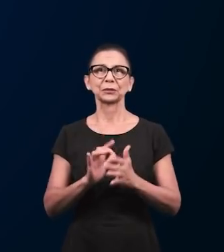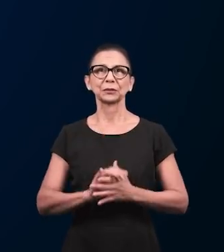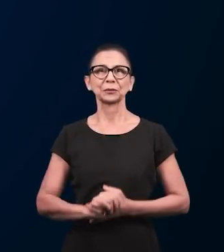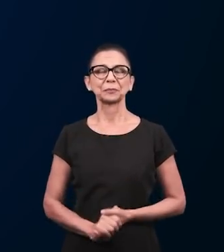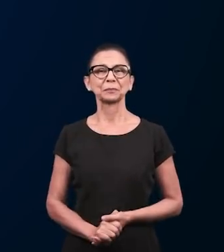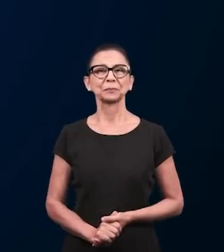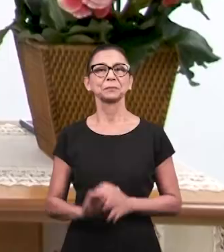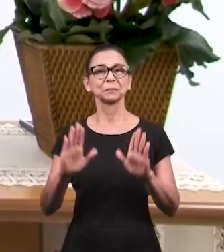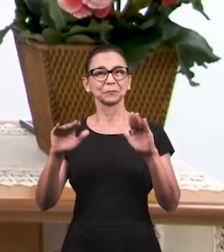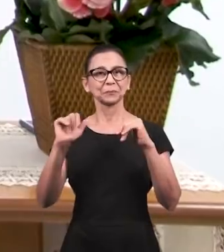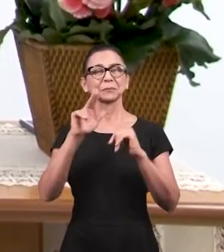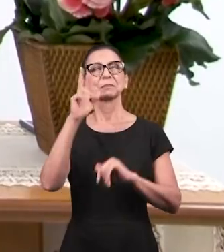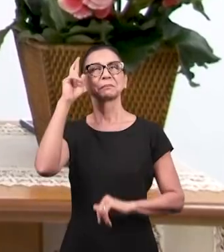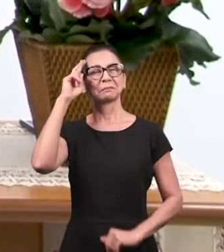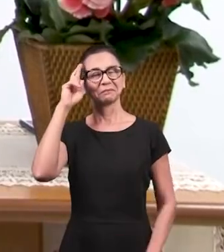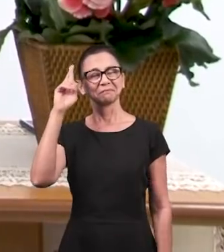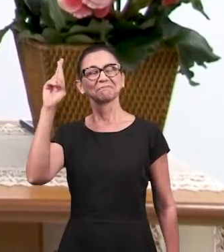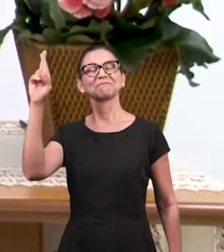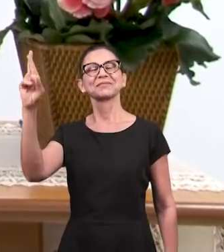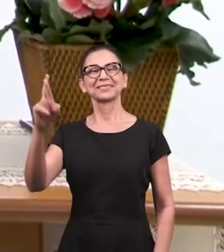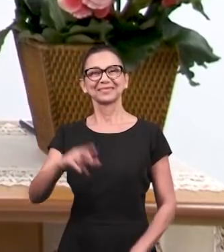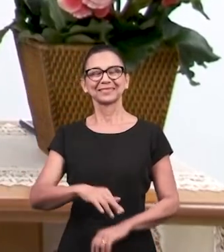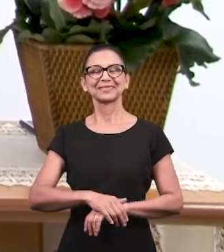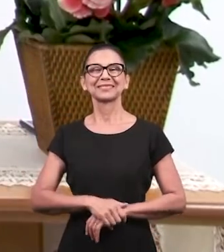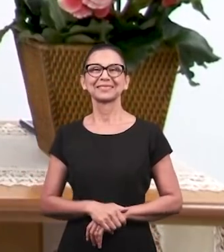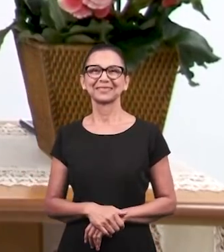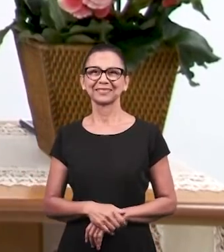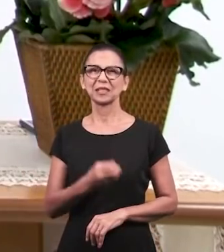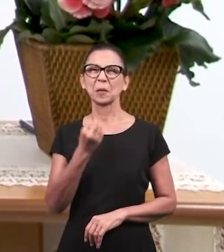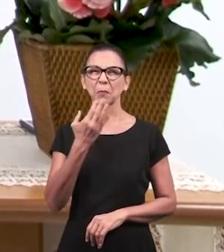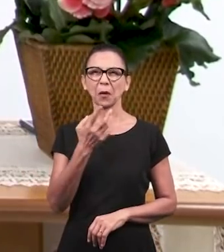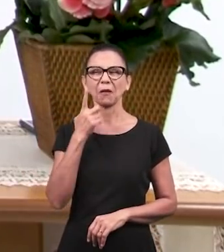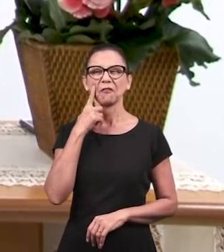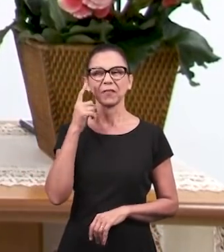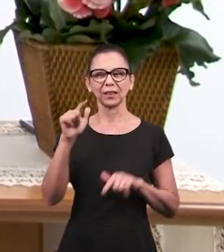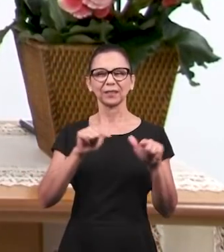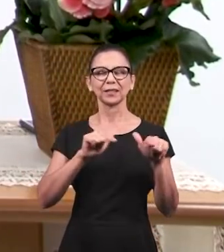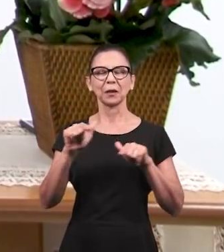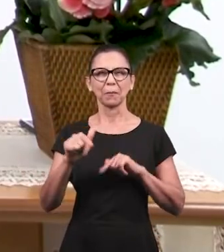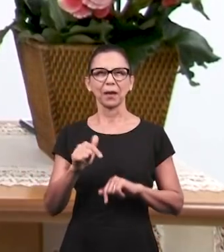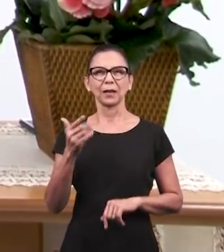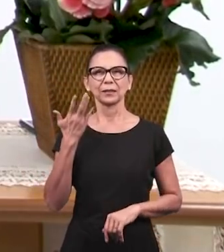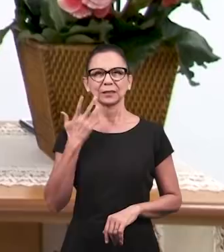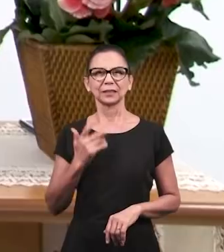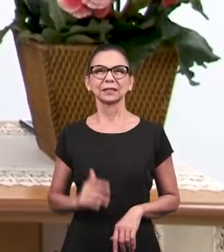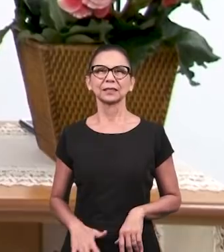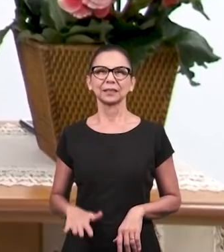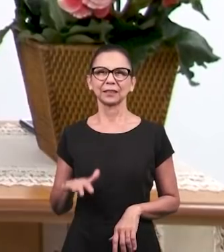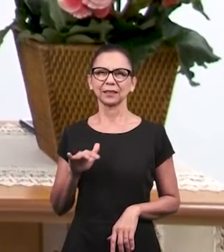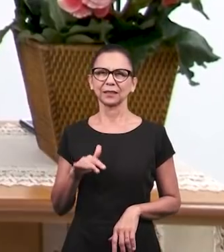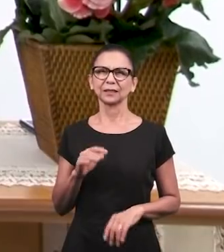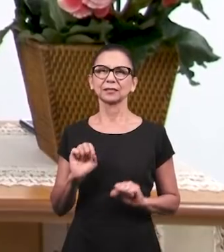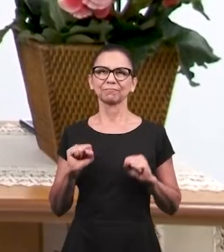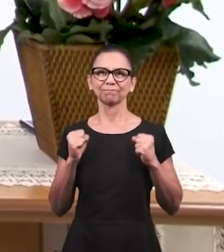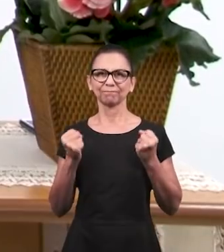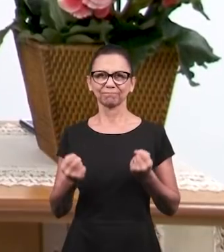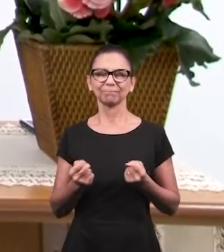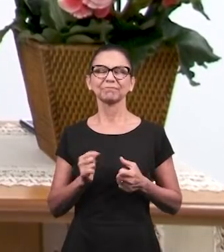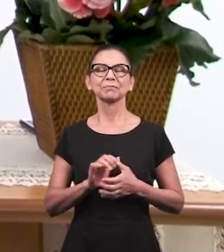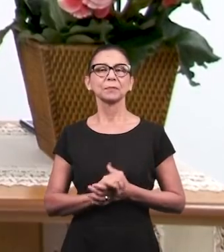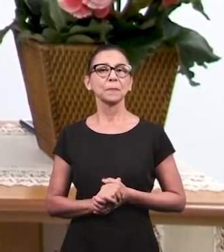Senhor Jesus. Bendito seja o nome do Senhor, não é? Estamos vendo então o trabalho das crianças, como tem sido bom, como tem